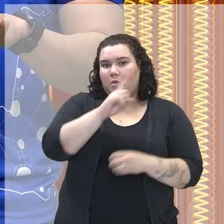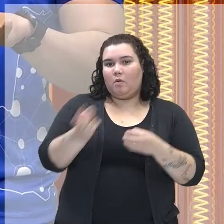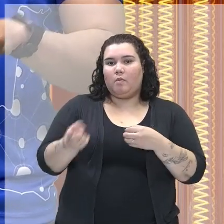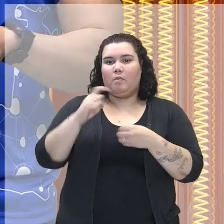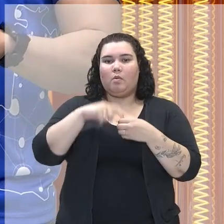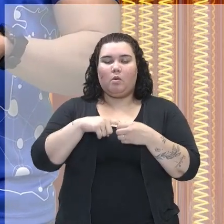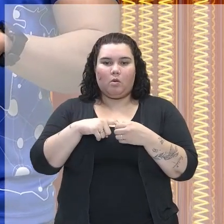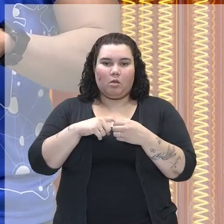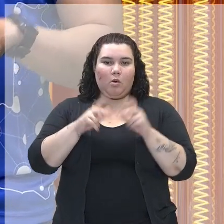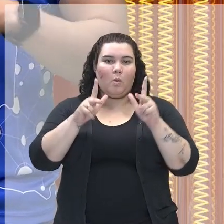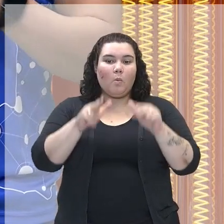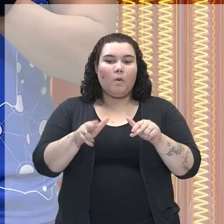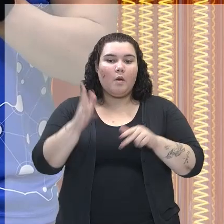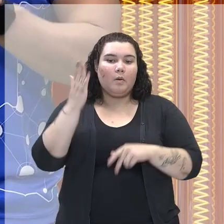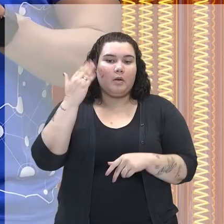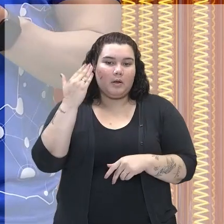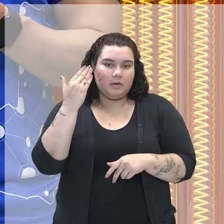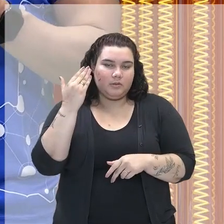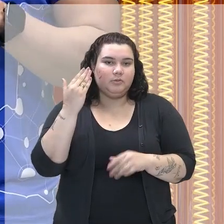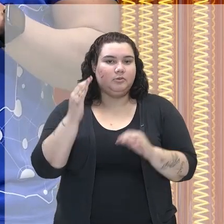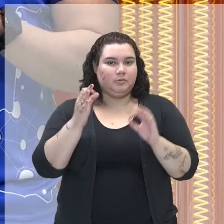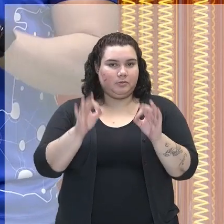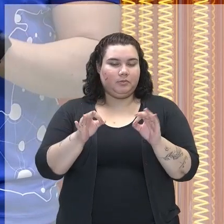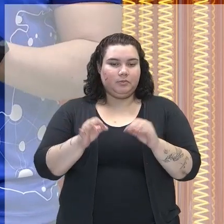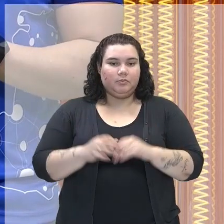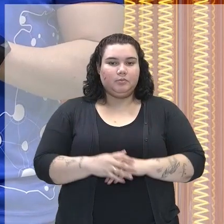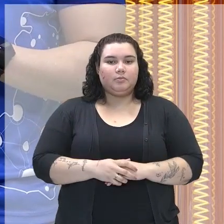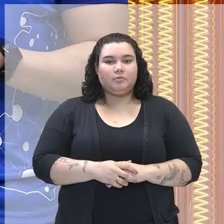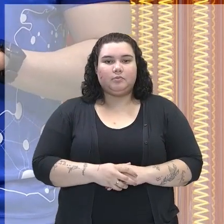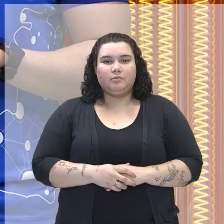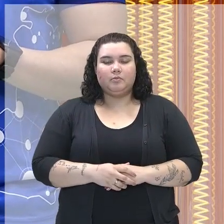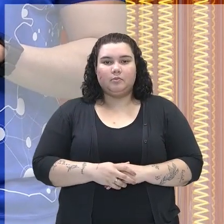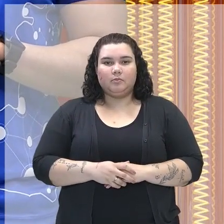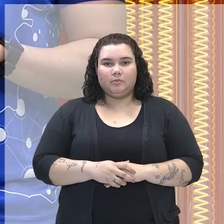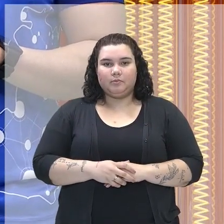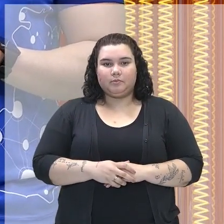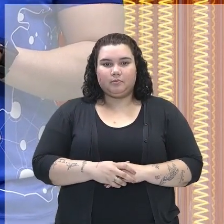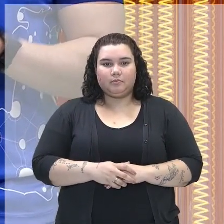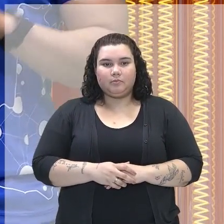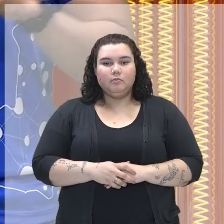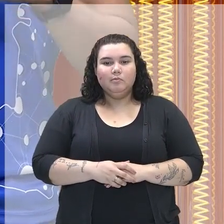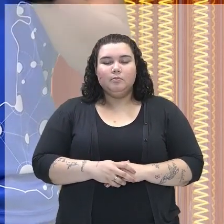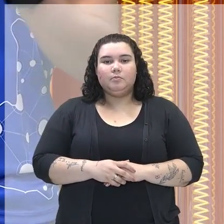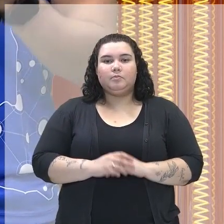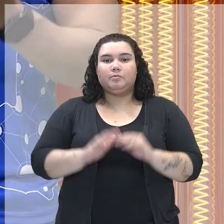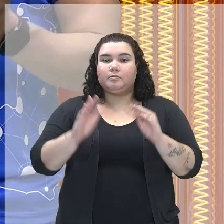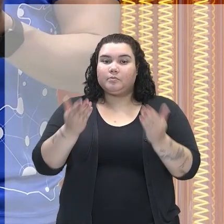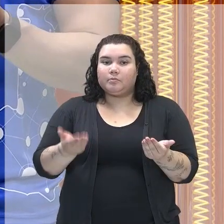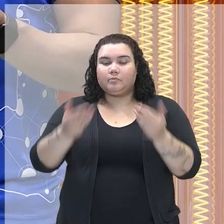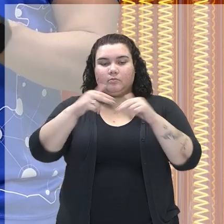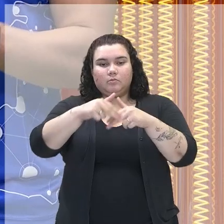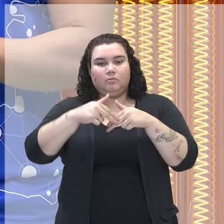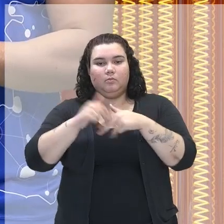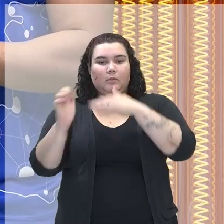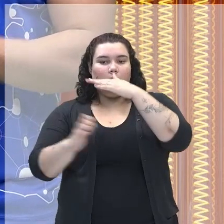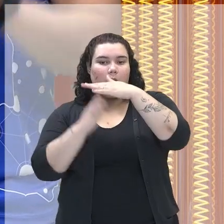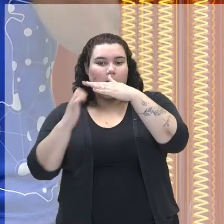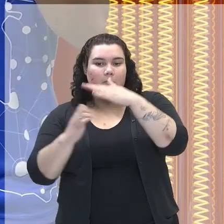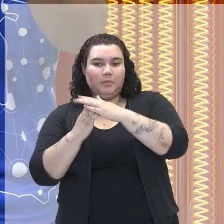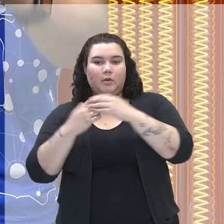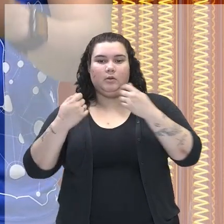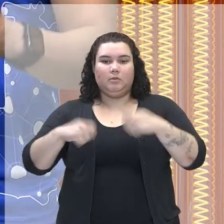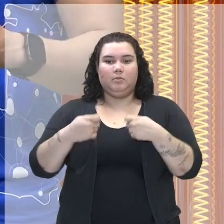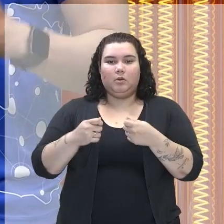a ser o que eram antes do início do processo de extração mineral, certo? Por isso as empresas tendem a